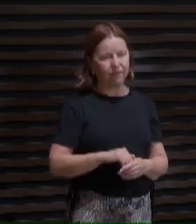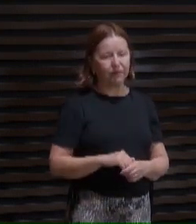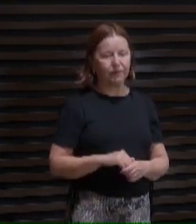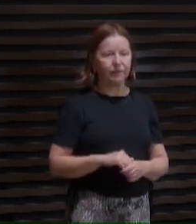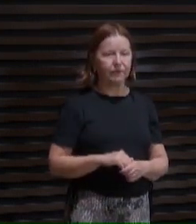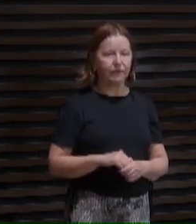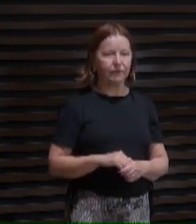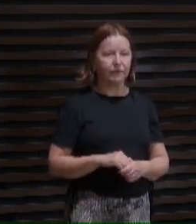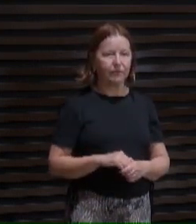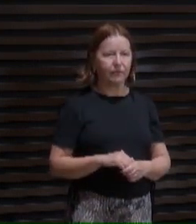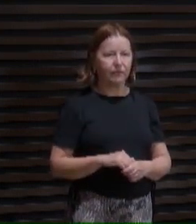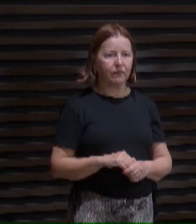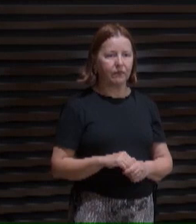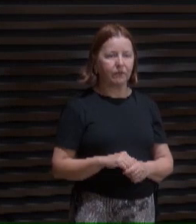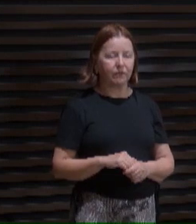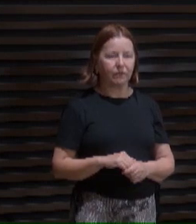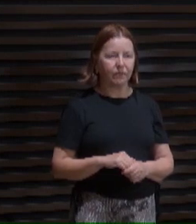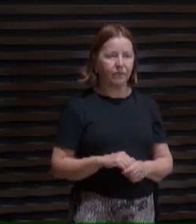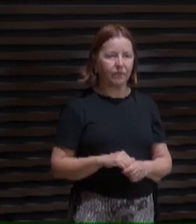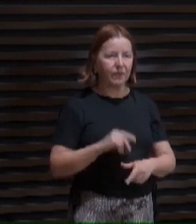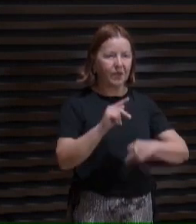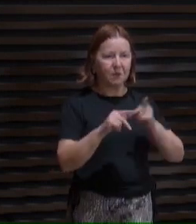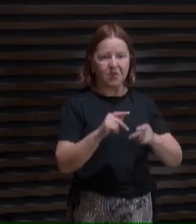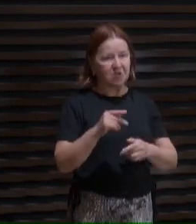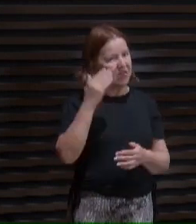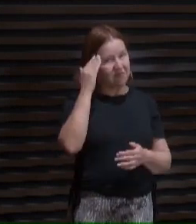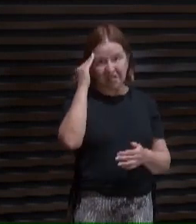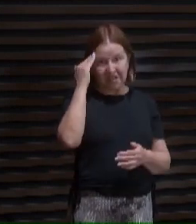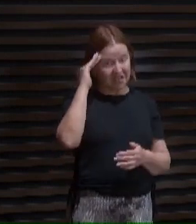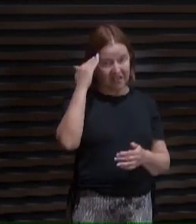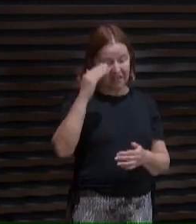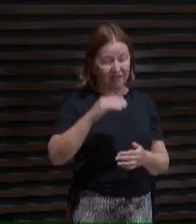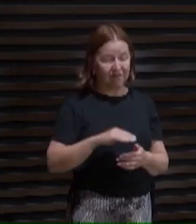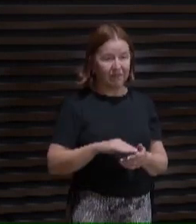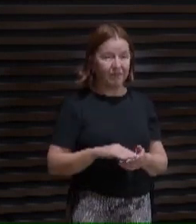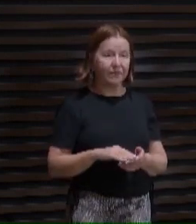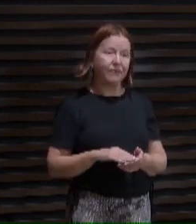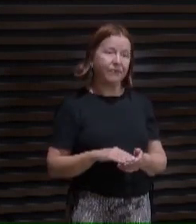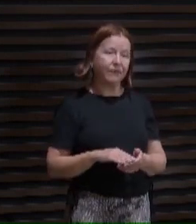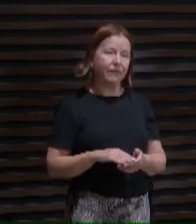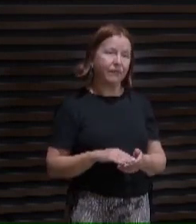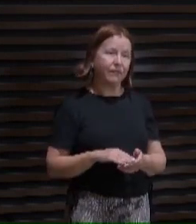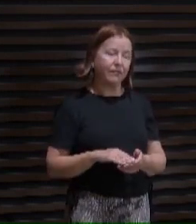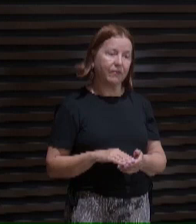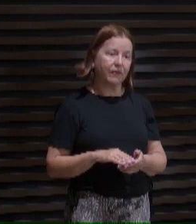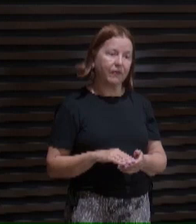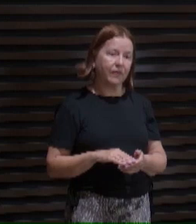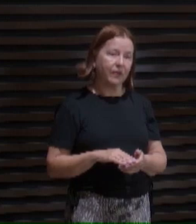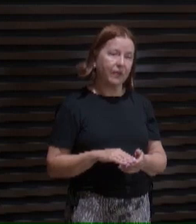Ao lidar com um mal-entendido, os editores também lidaram com a crise de